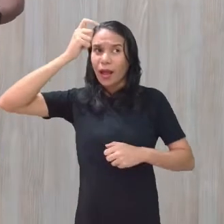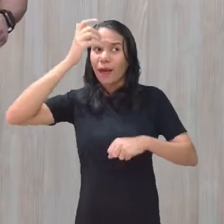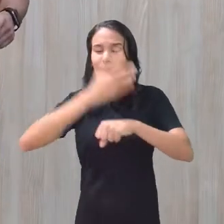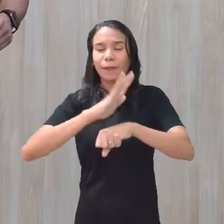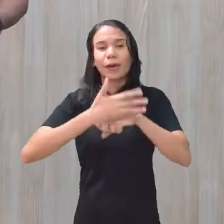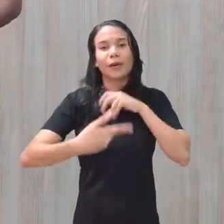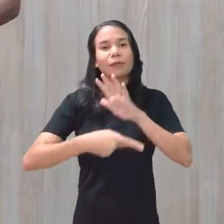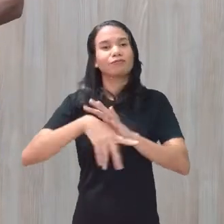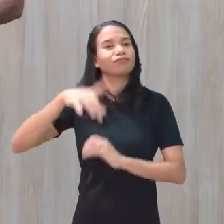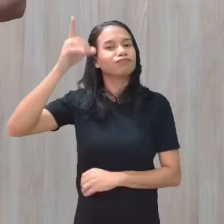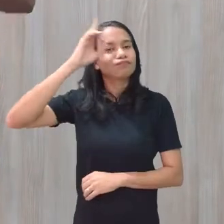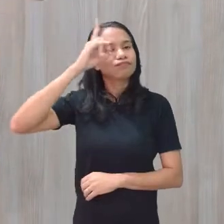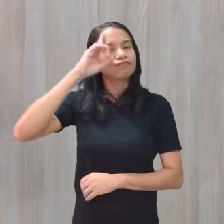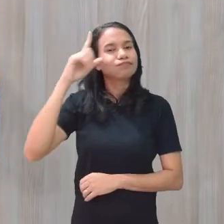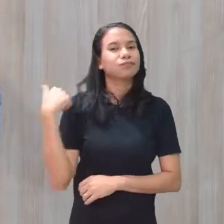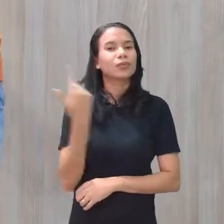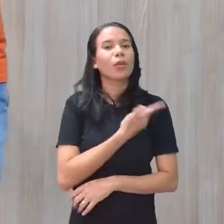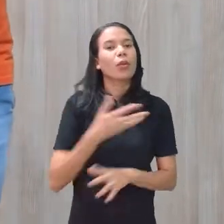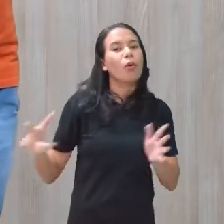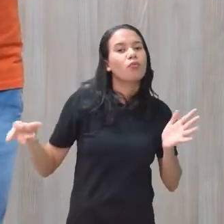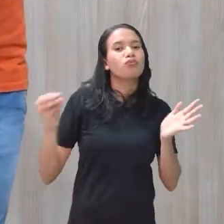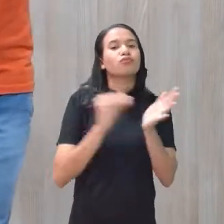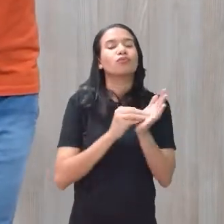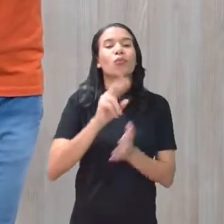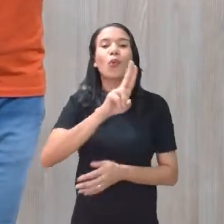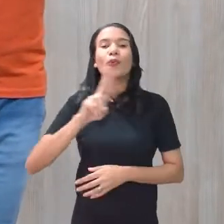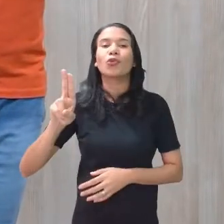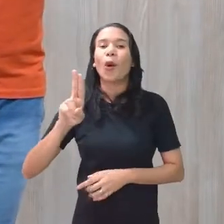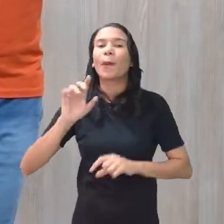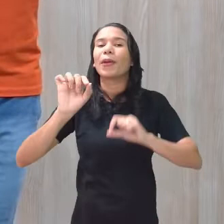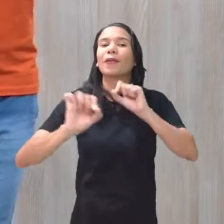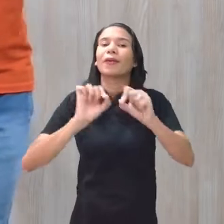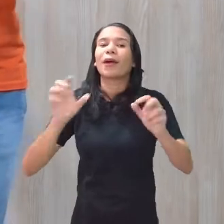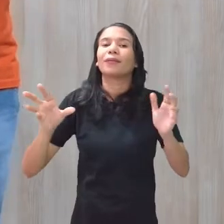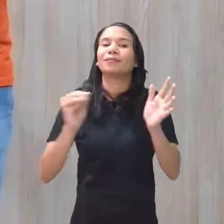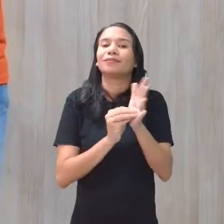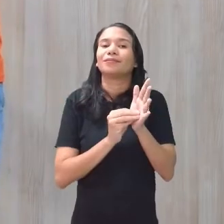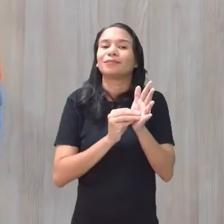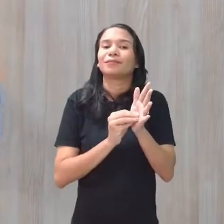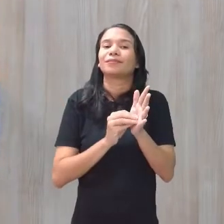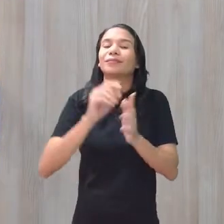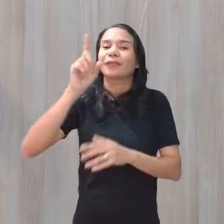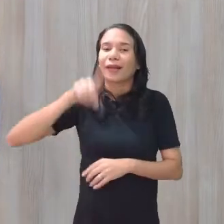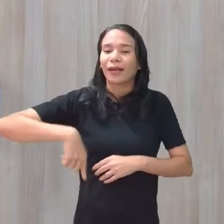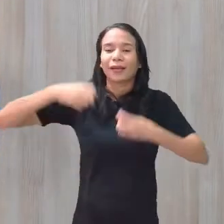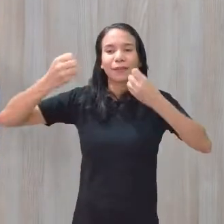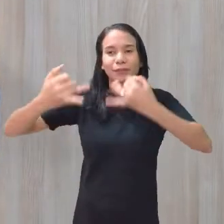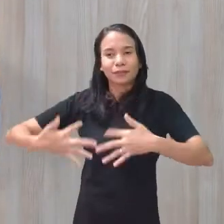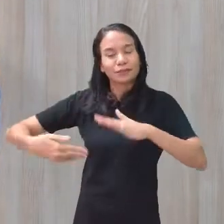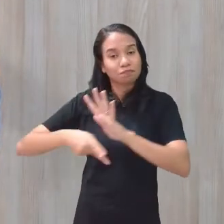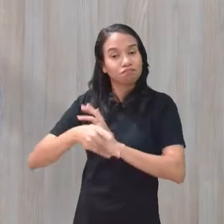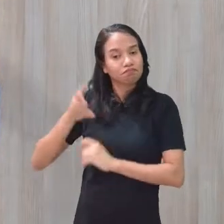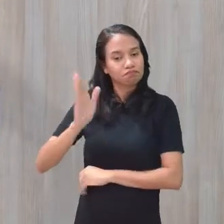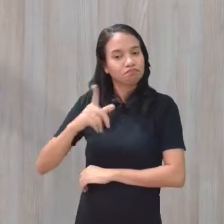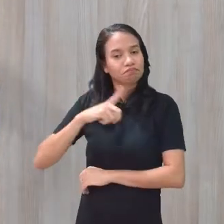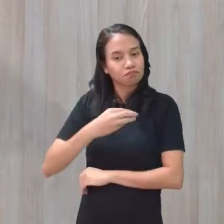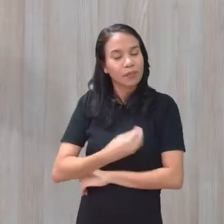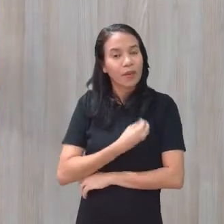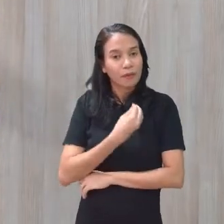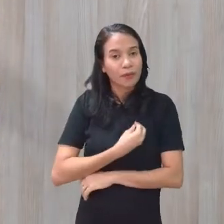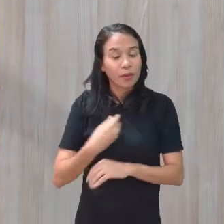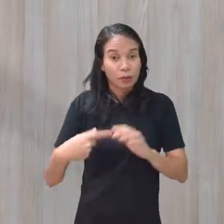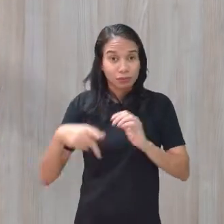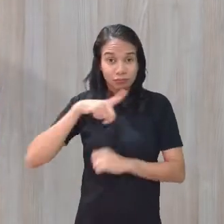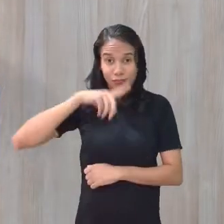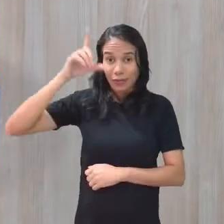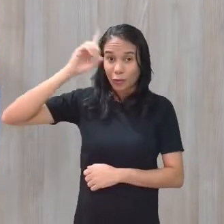seu cotidiano, a gente vai colocar um nomezinho nele, certo? Essa definição que você já entende do seu dia